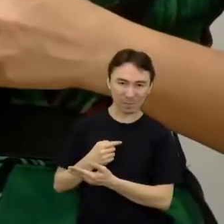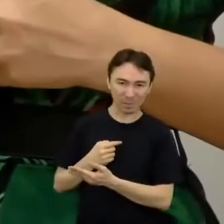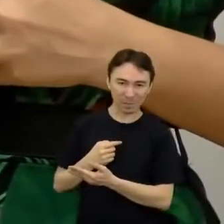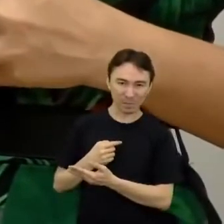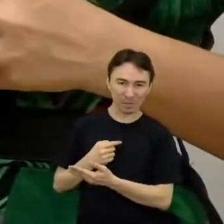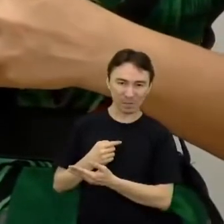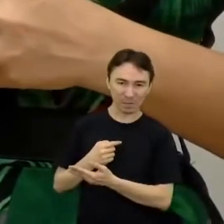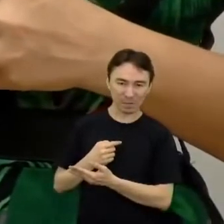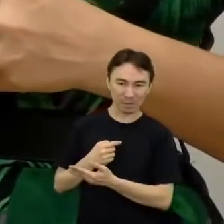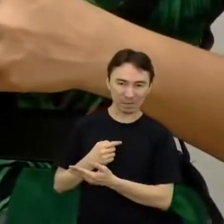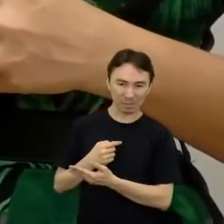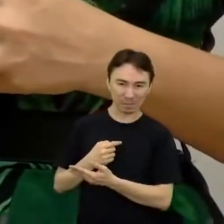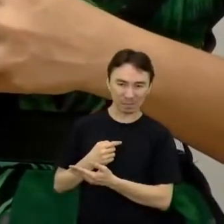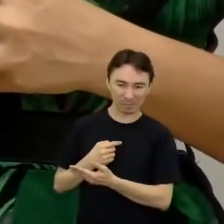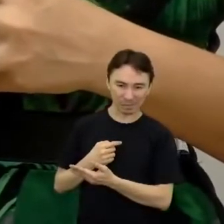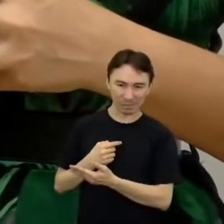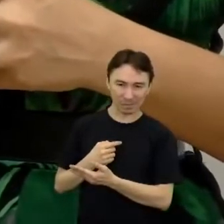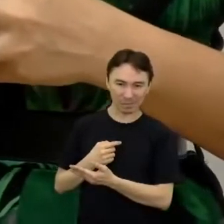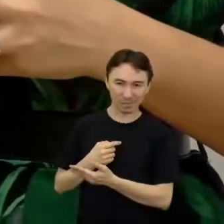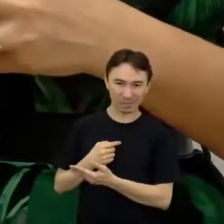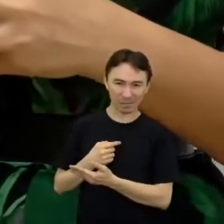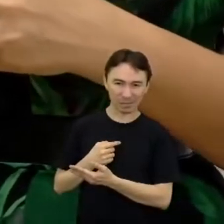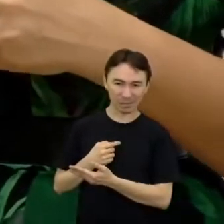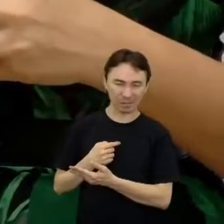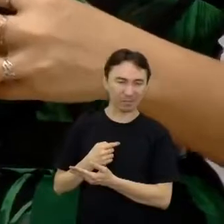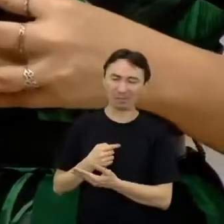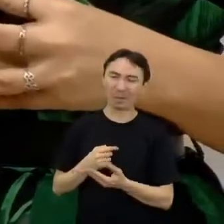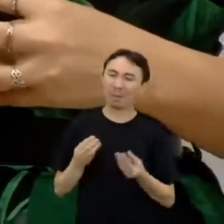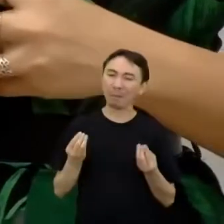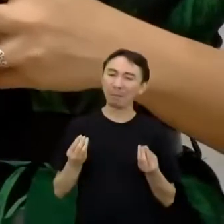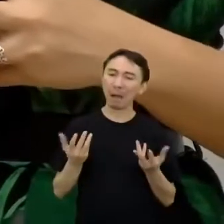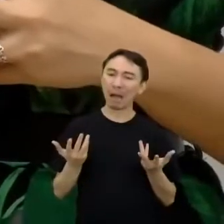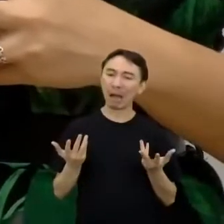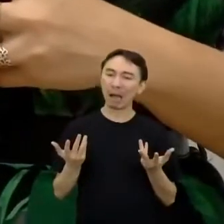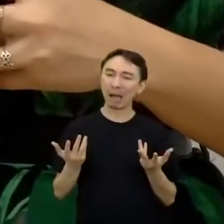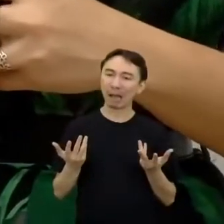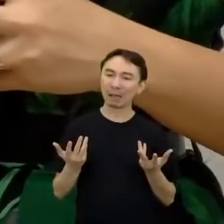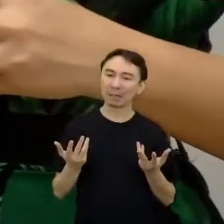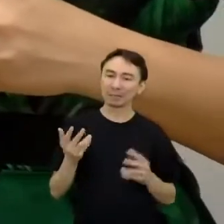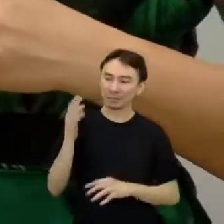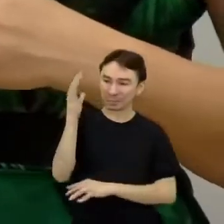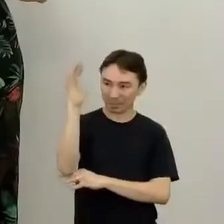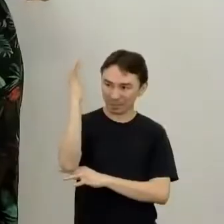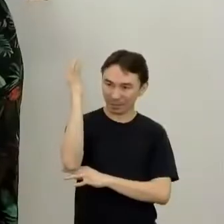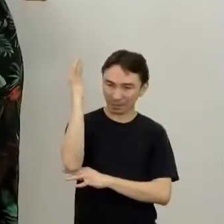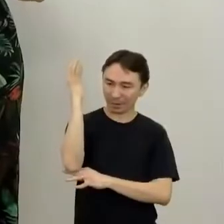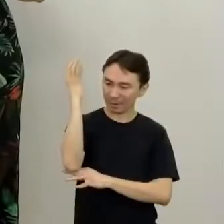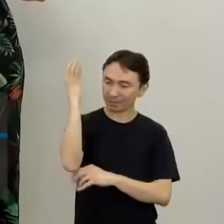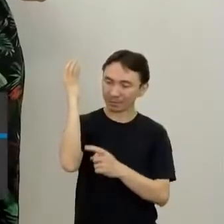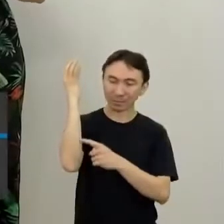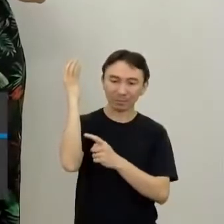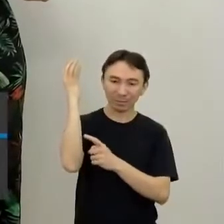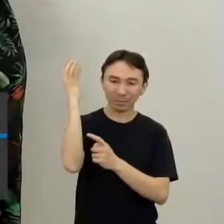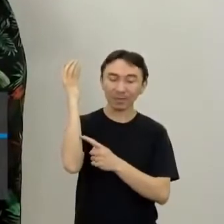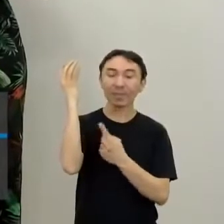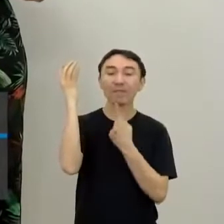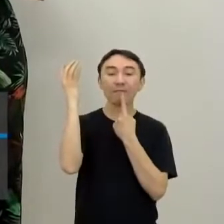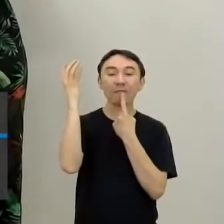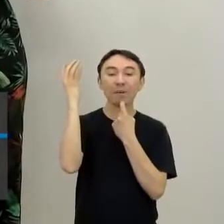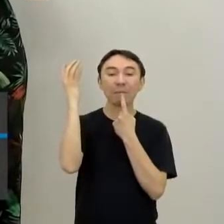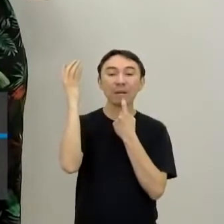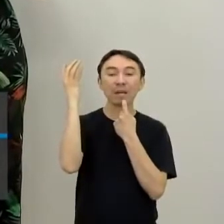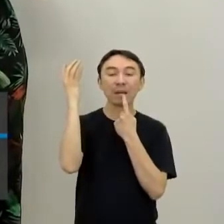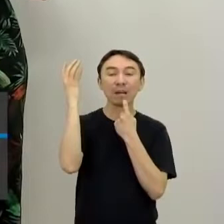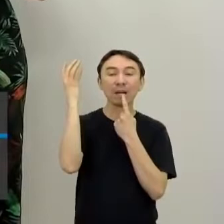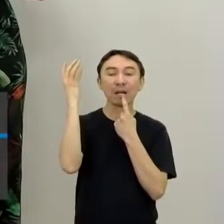lá. O pau-brasil. Para que serve o pau-brasil? O pau-brasil é uma árvore que sai uma tinta vermelha. E essa